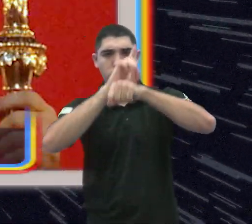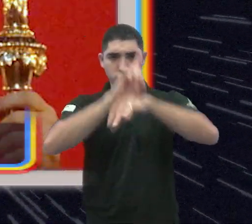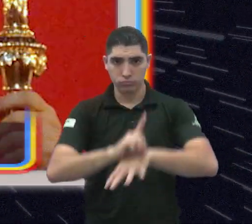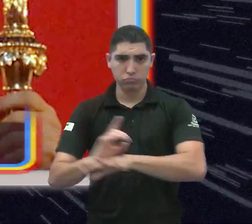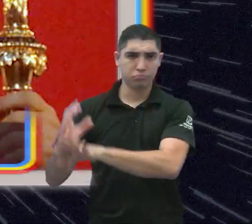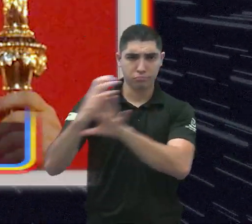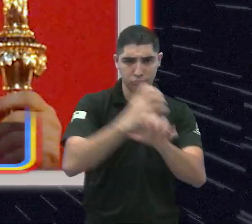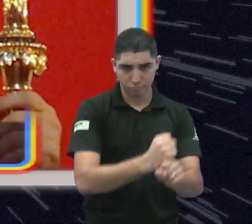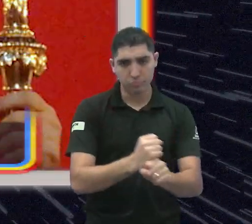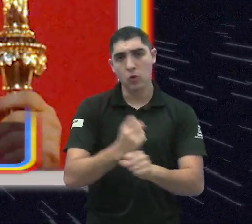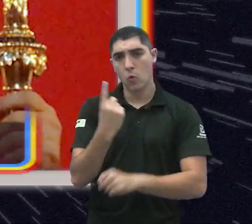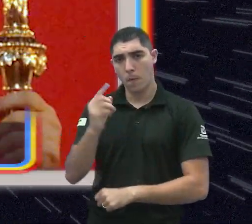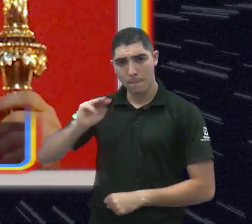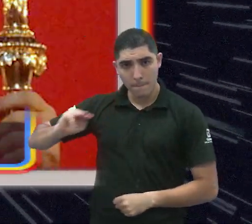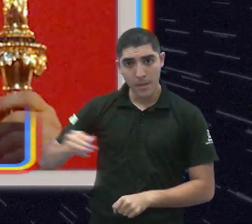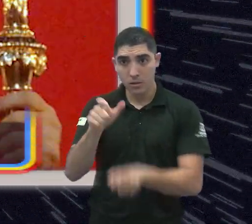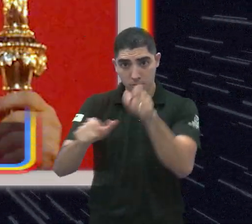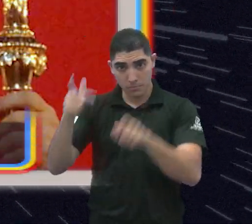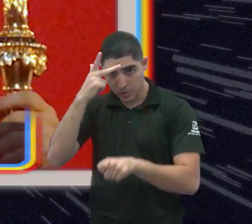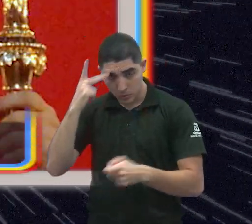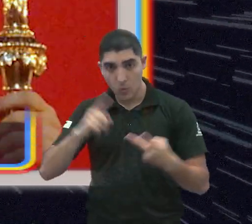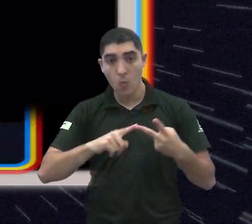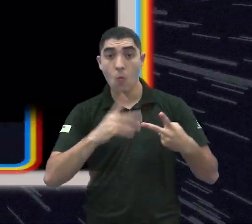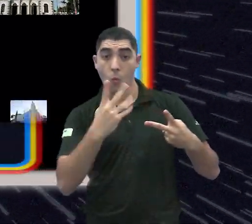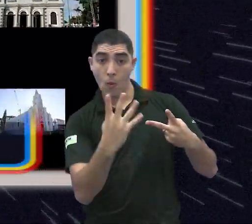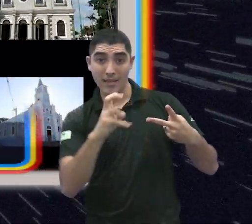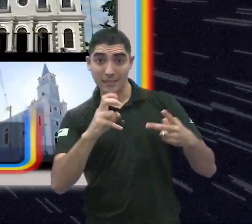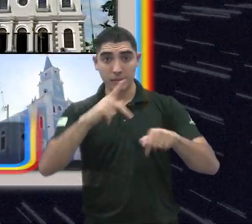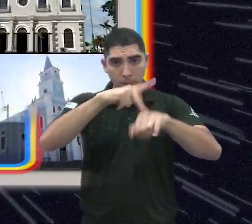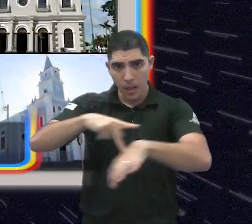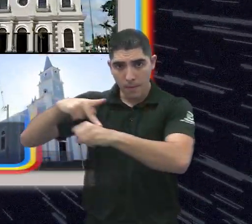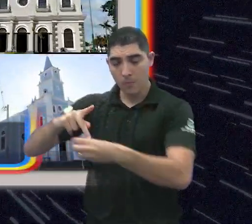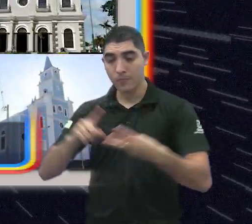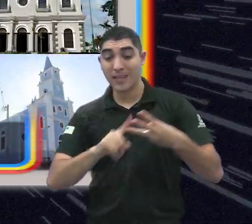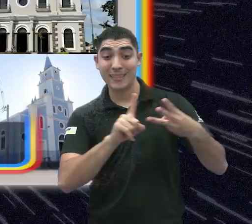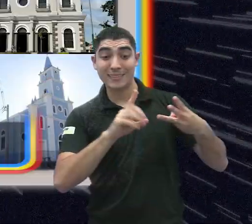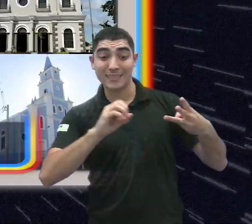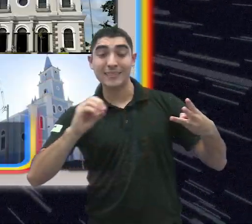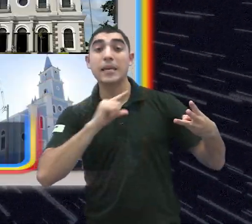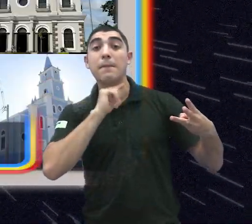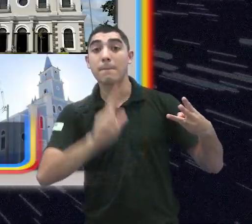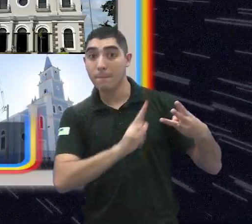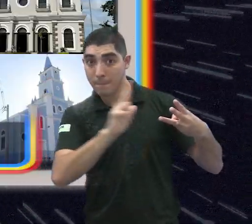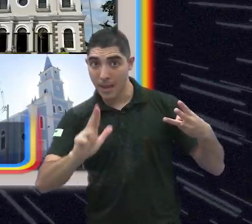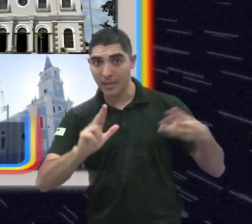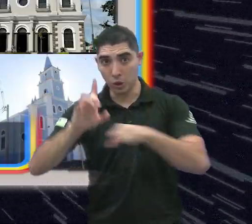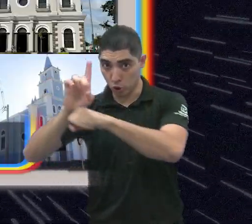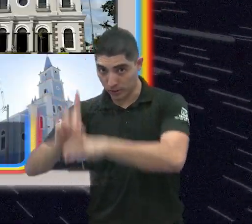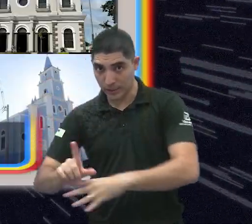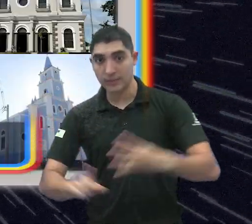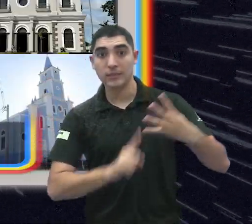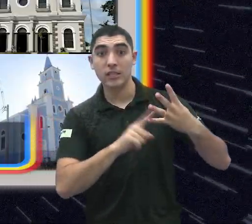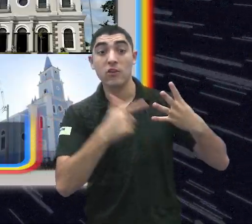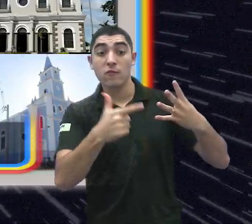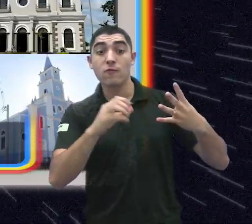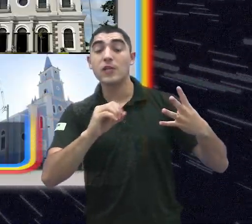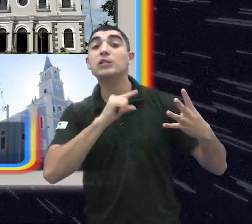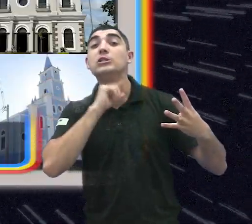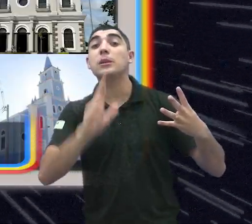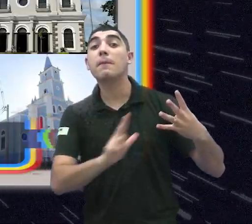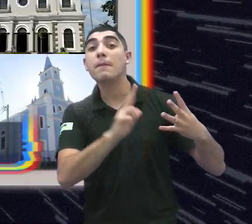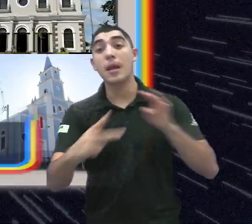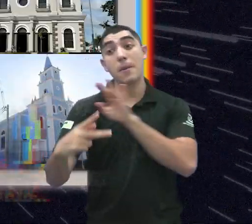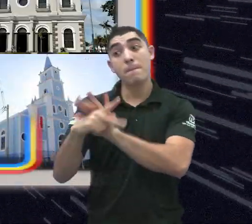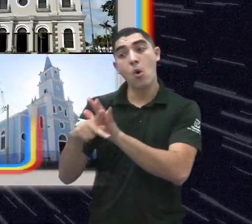com aproximadamente 1 milhão de habitantes, 45 paróquias, 100 padres diocesanos e 20